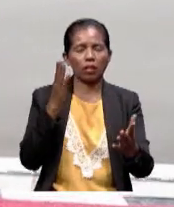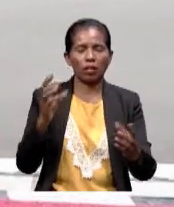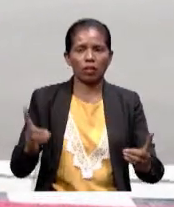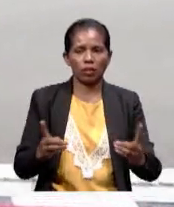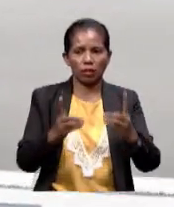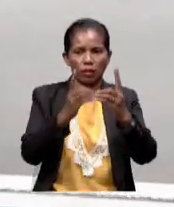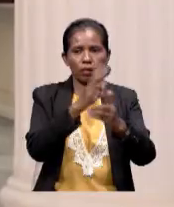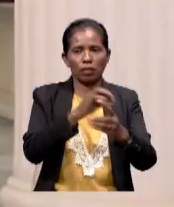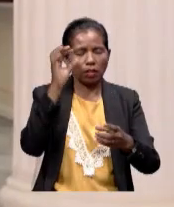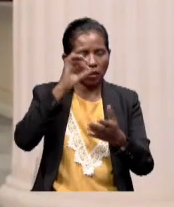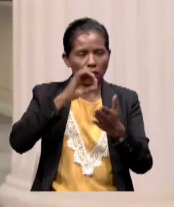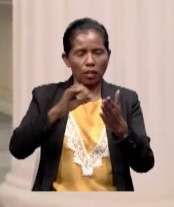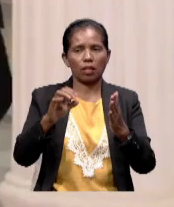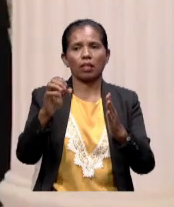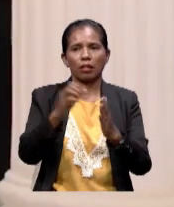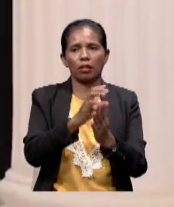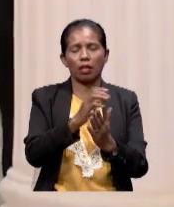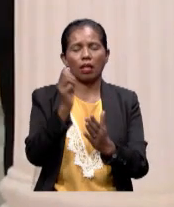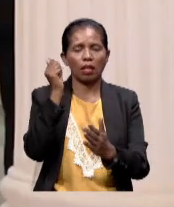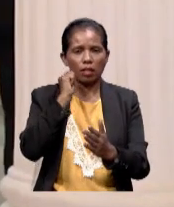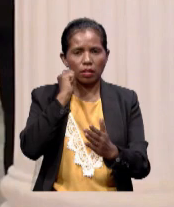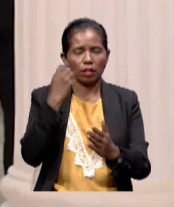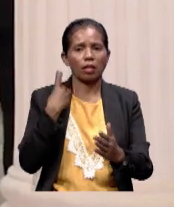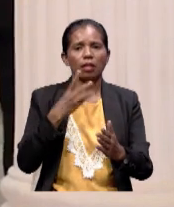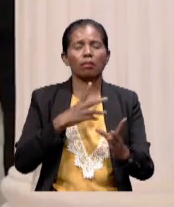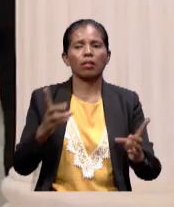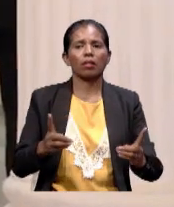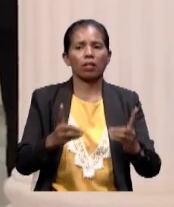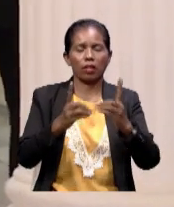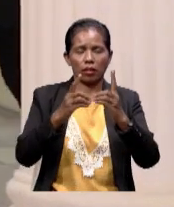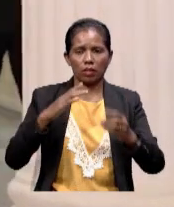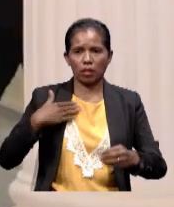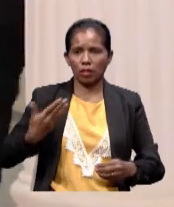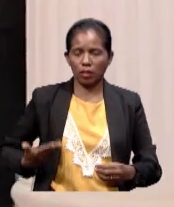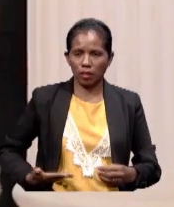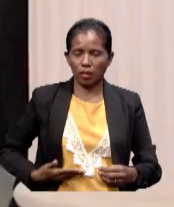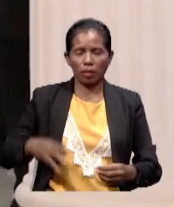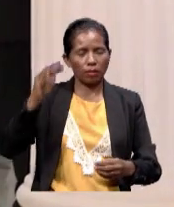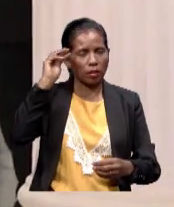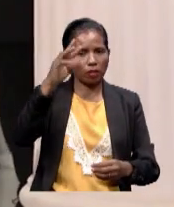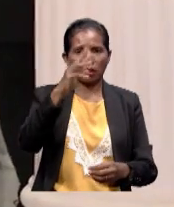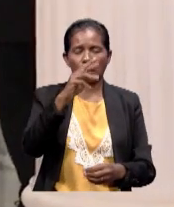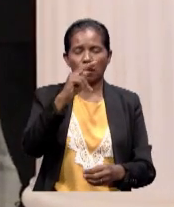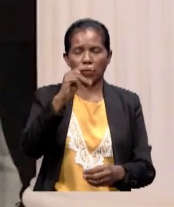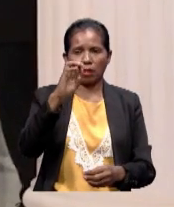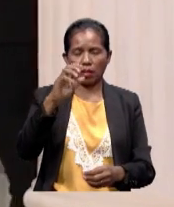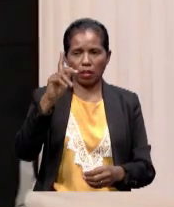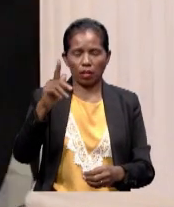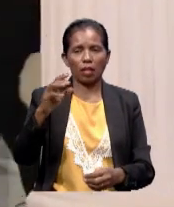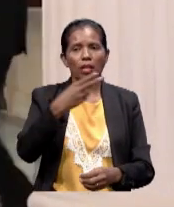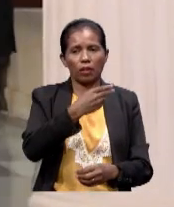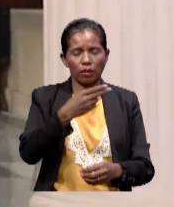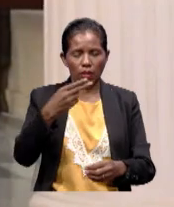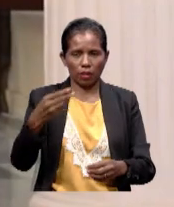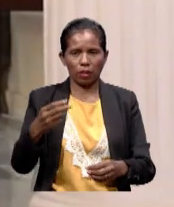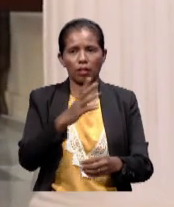ASEAN e secretariado ASEAN, amimos para Hasuru Malo, senhora ministra dos Negócios Estrangeiros Indonésia, Ibu Retno